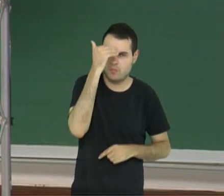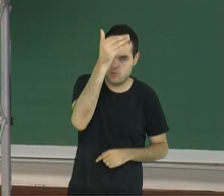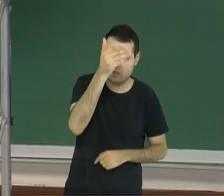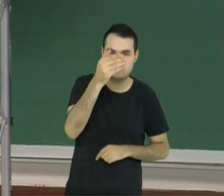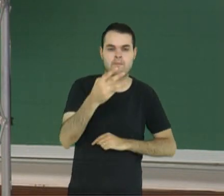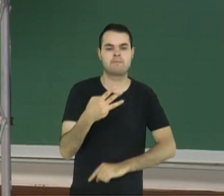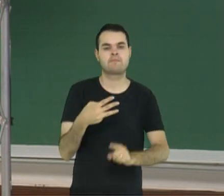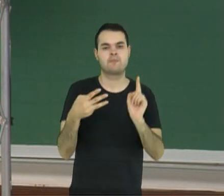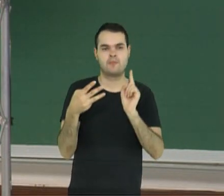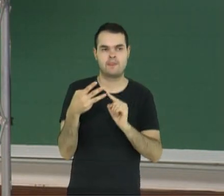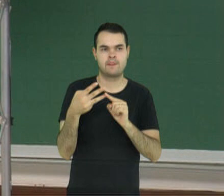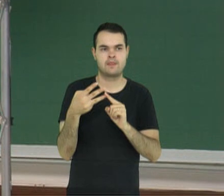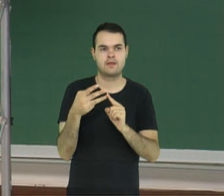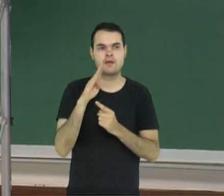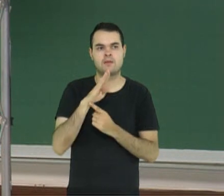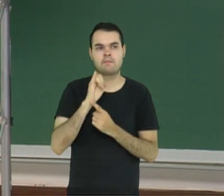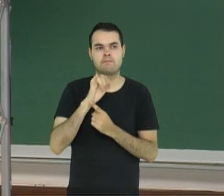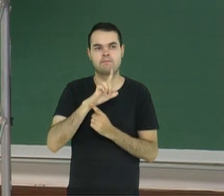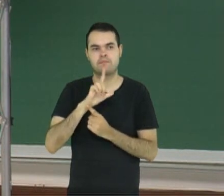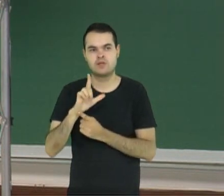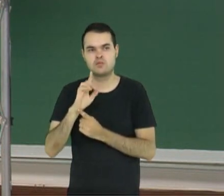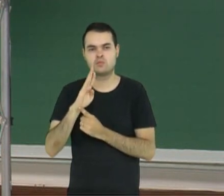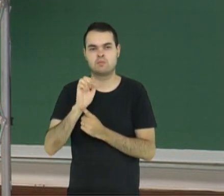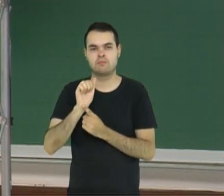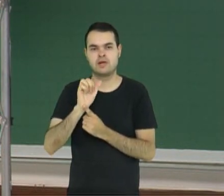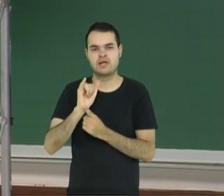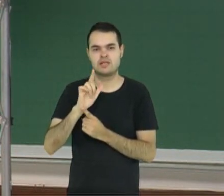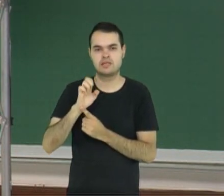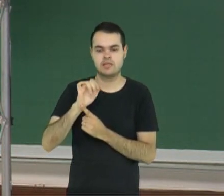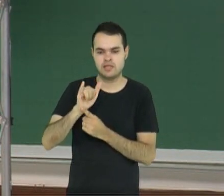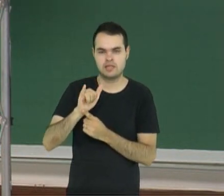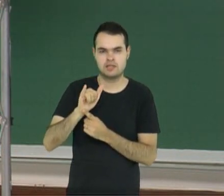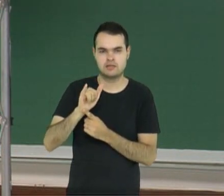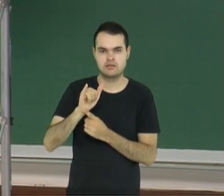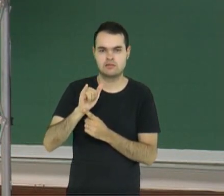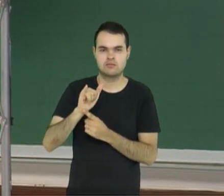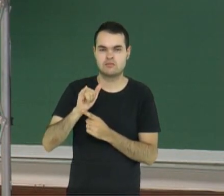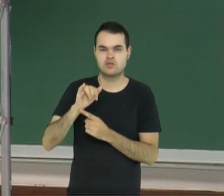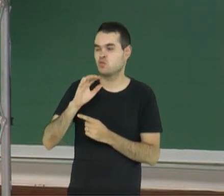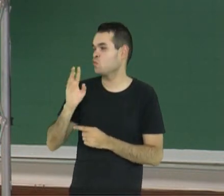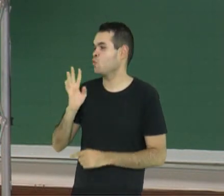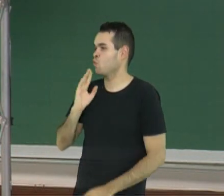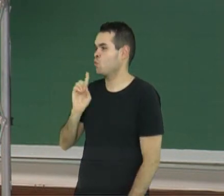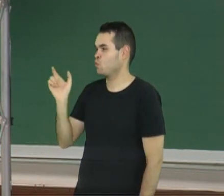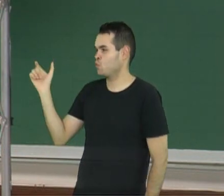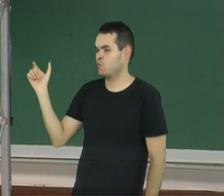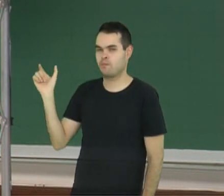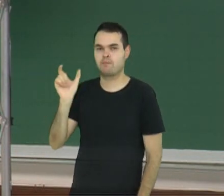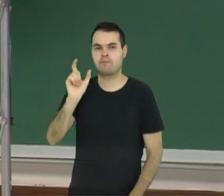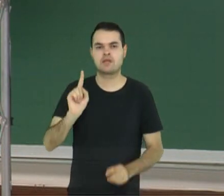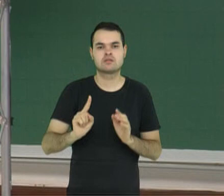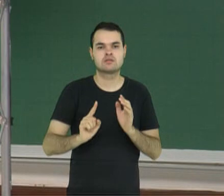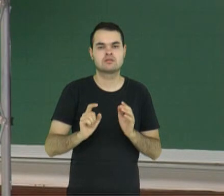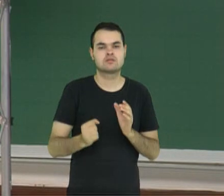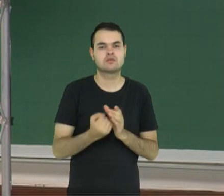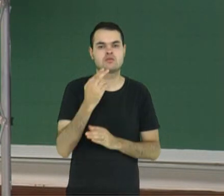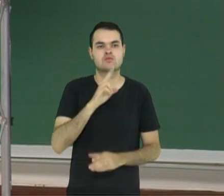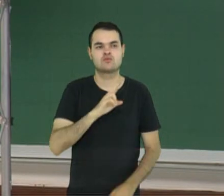ele teve Bill Bailey. Bill Bailey, gente, vocês não vão associar o nome à pessoa, mas ele inventou um nome